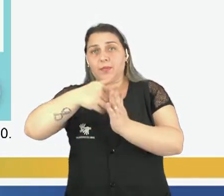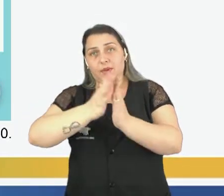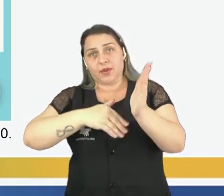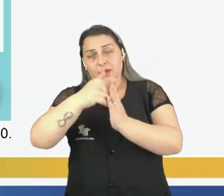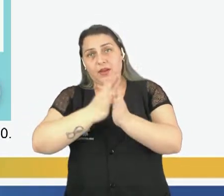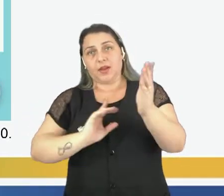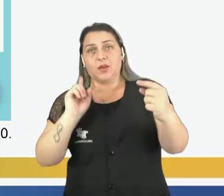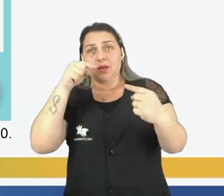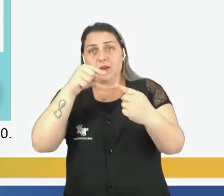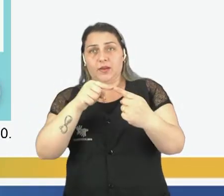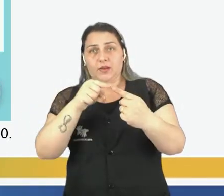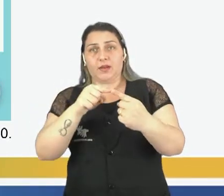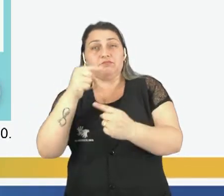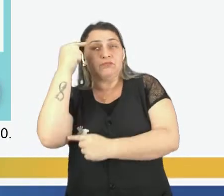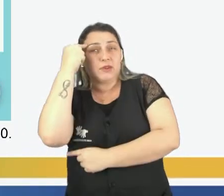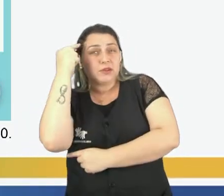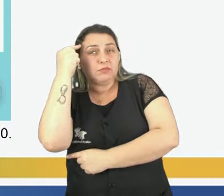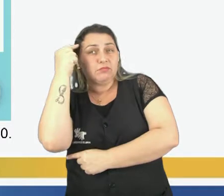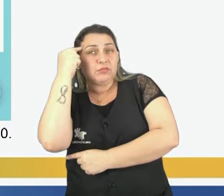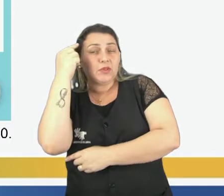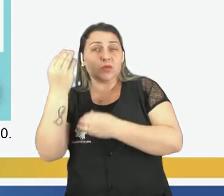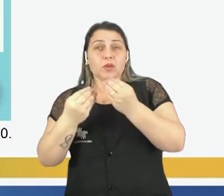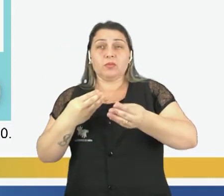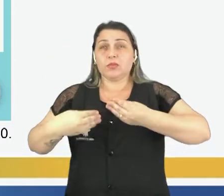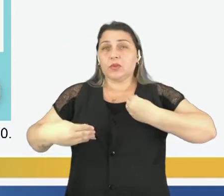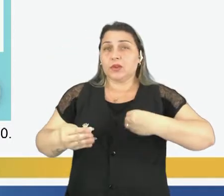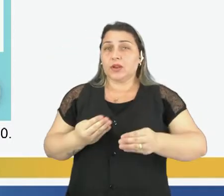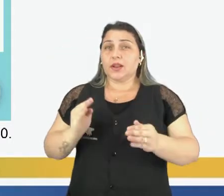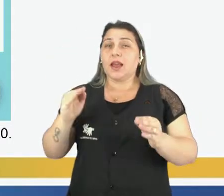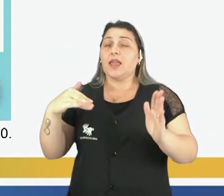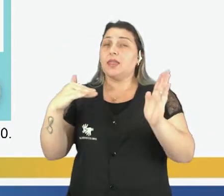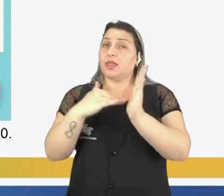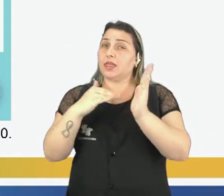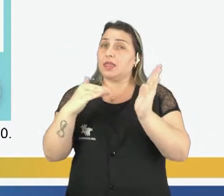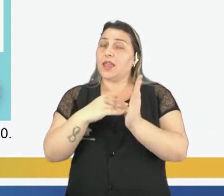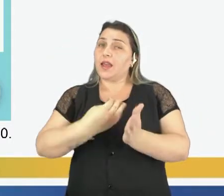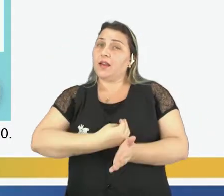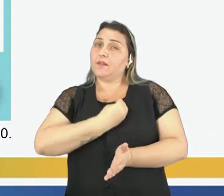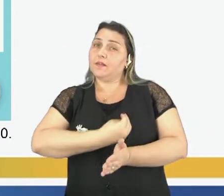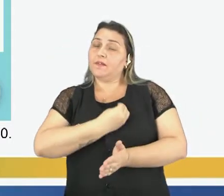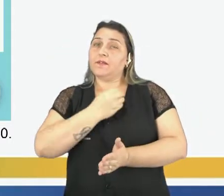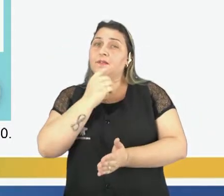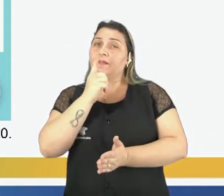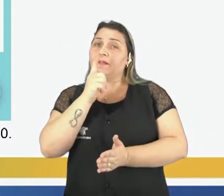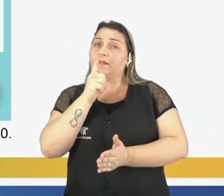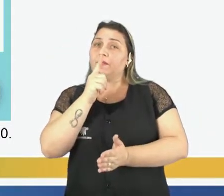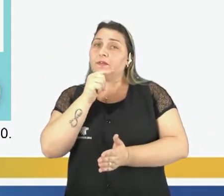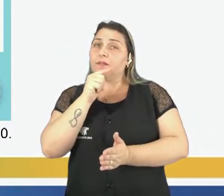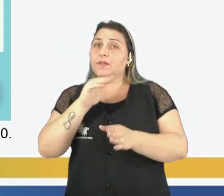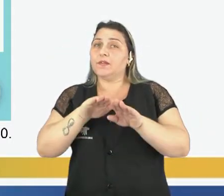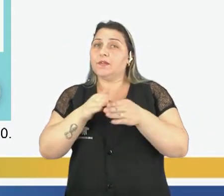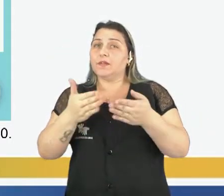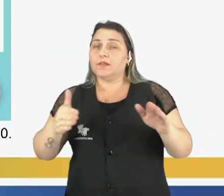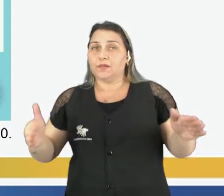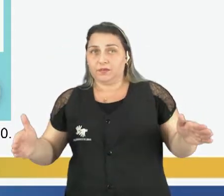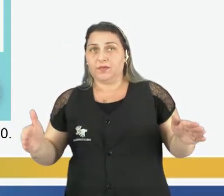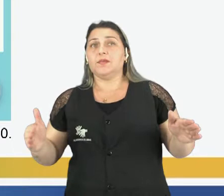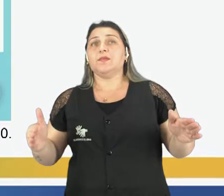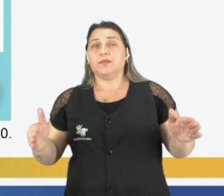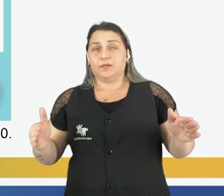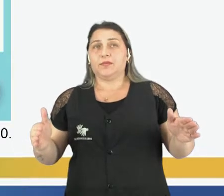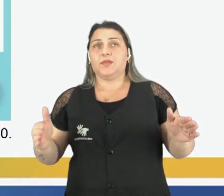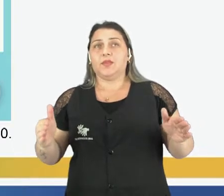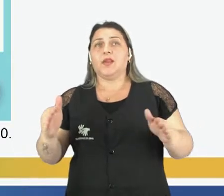desenvolver a reflexão acerca do caminho do plástico até o habitat marinho. Intitulada The Plastic